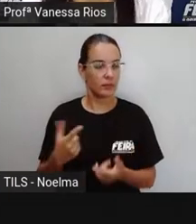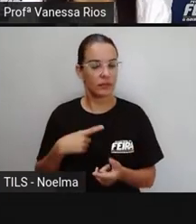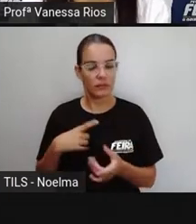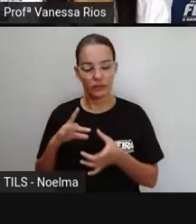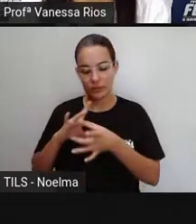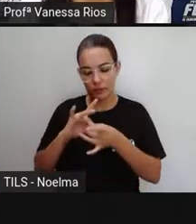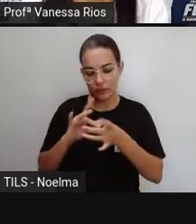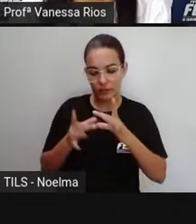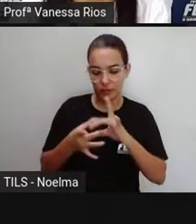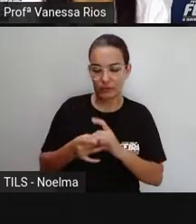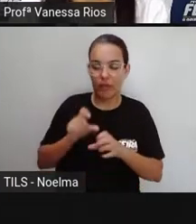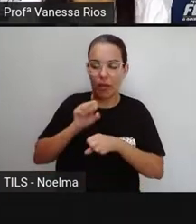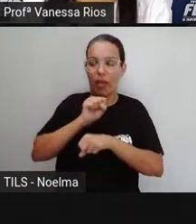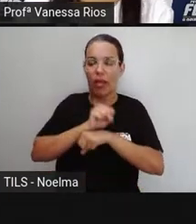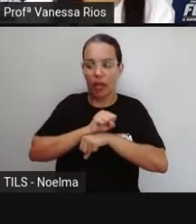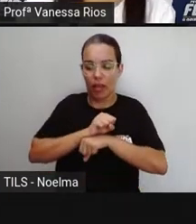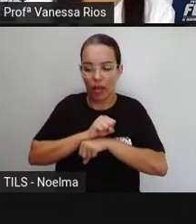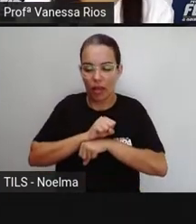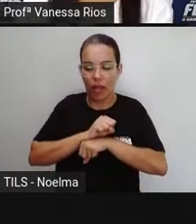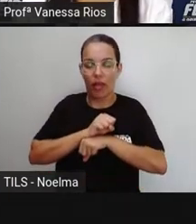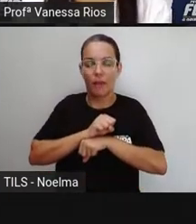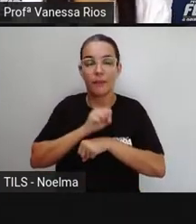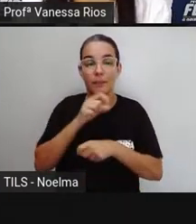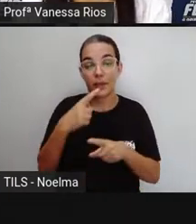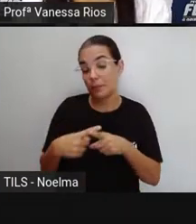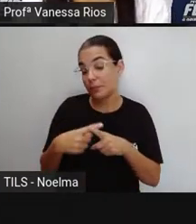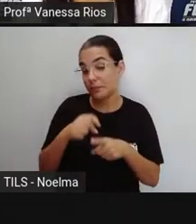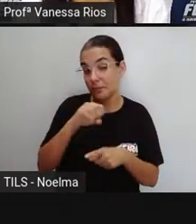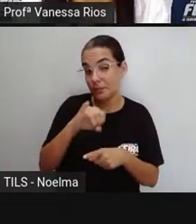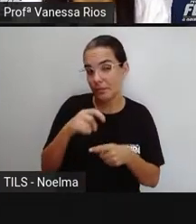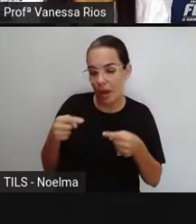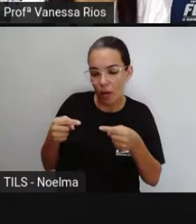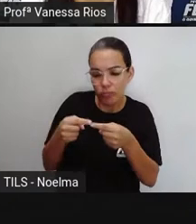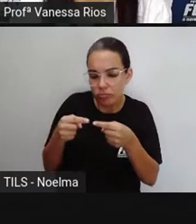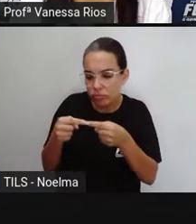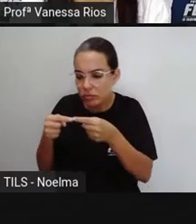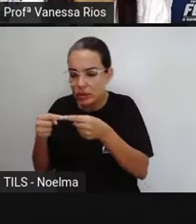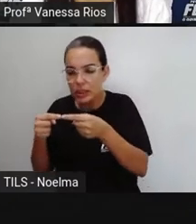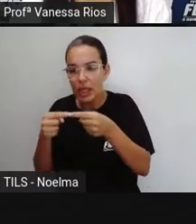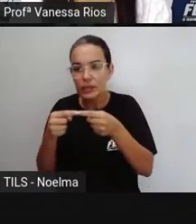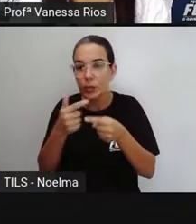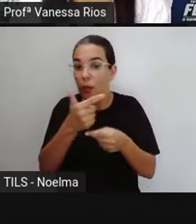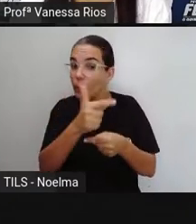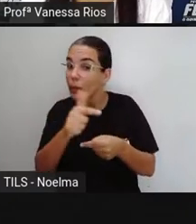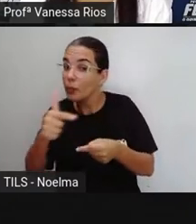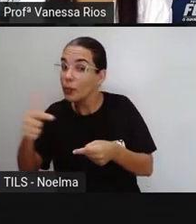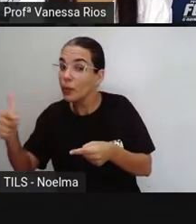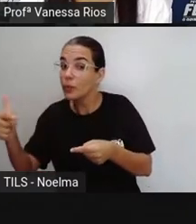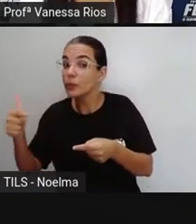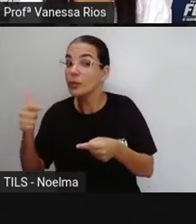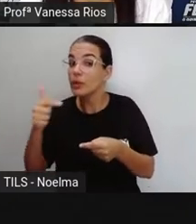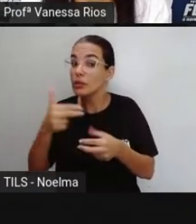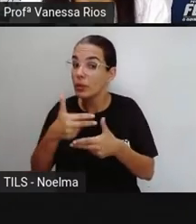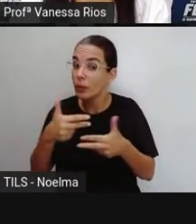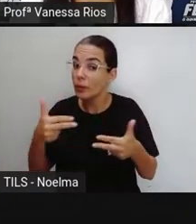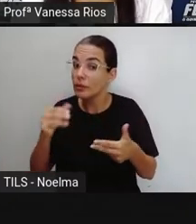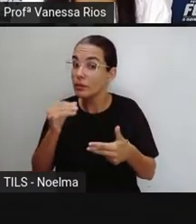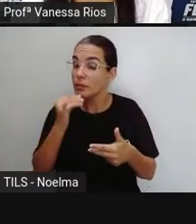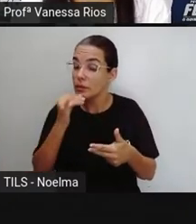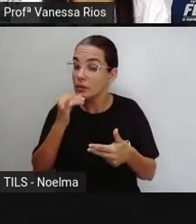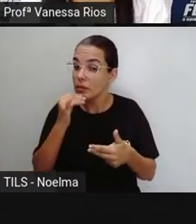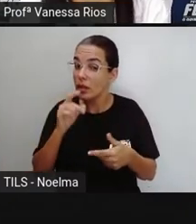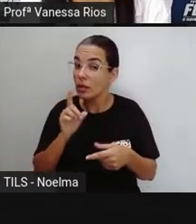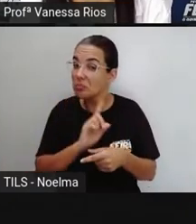ao sedentarismo, que combinados aí com outros fatores relacionados ao não cuidado com a